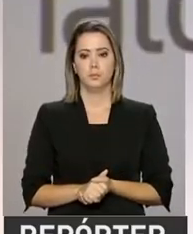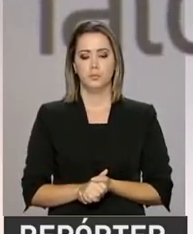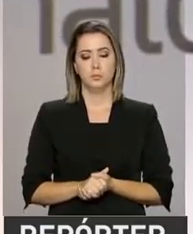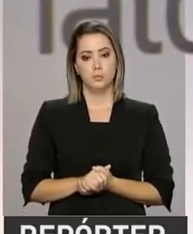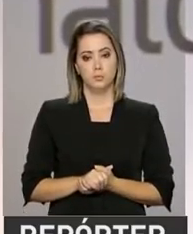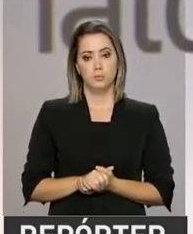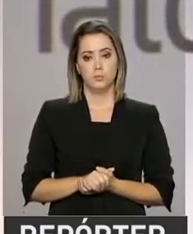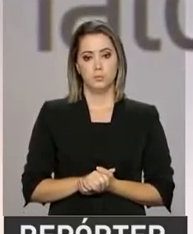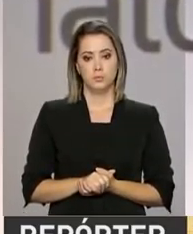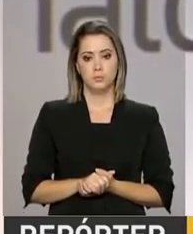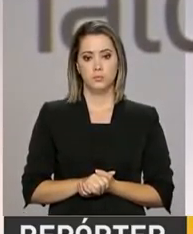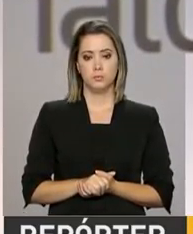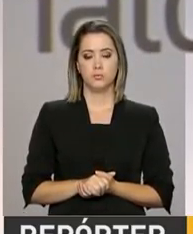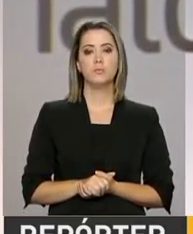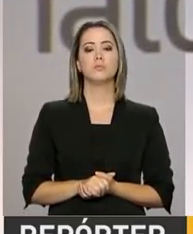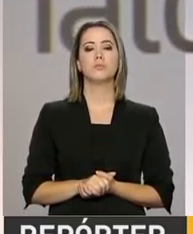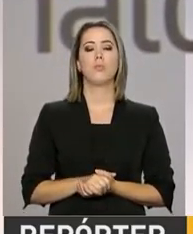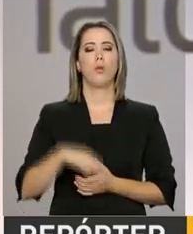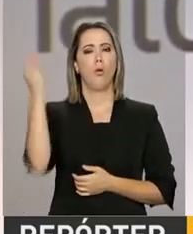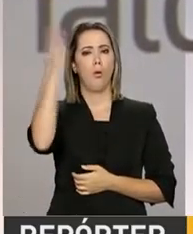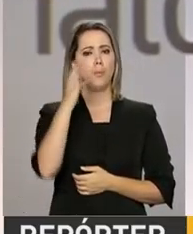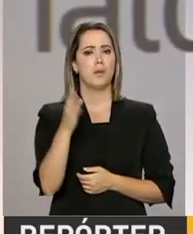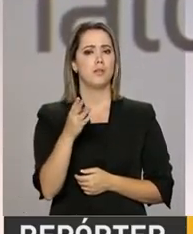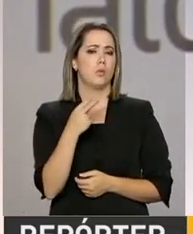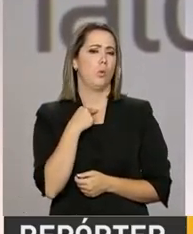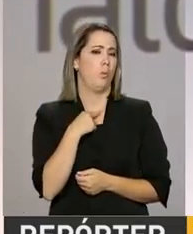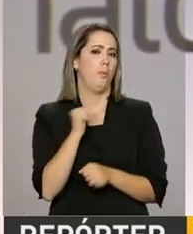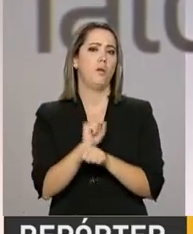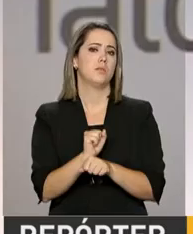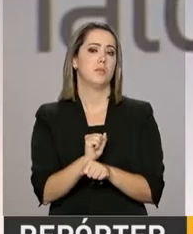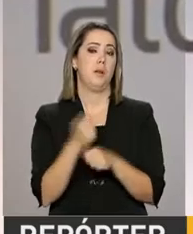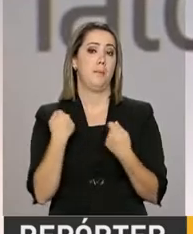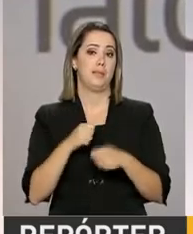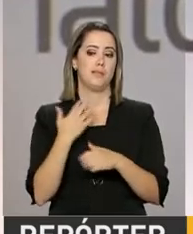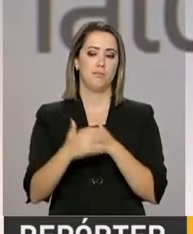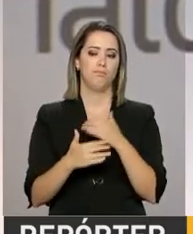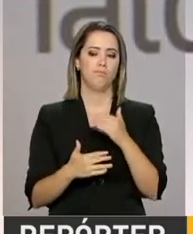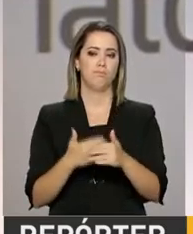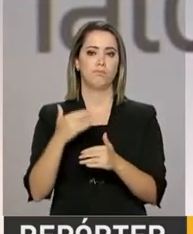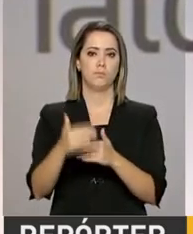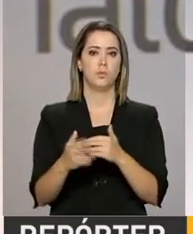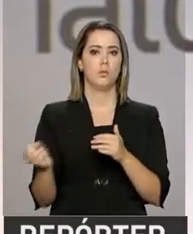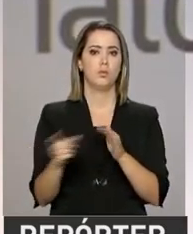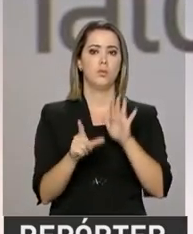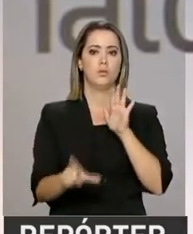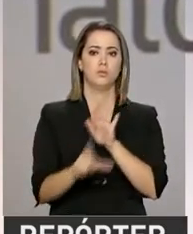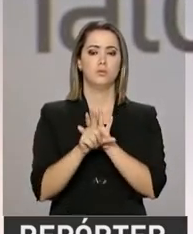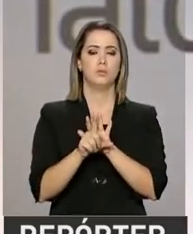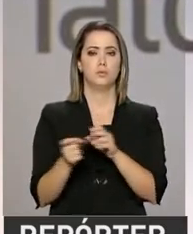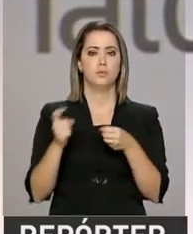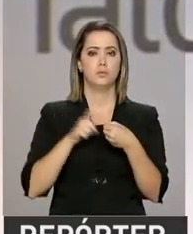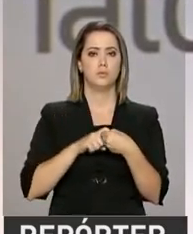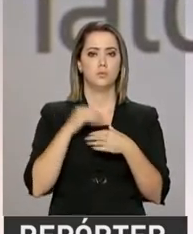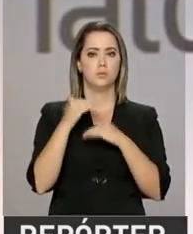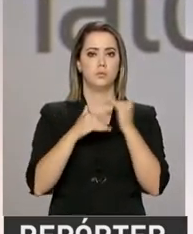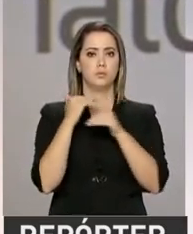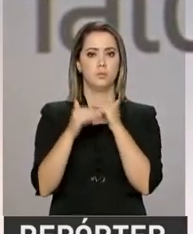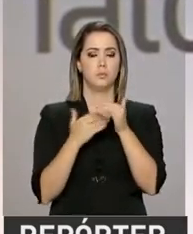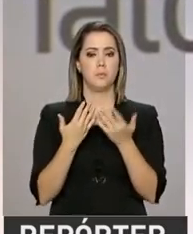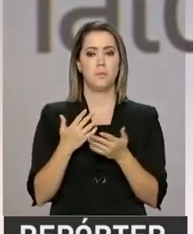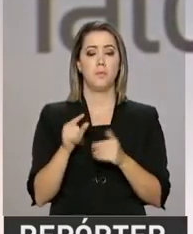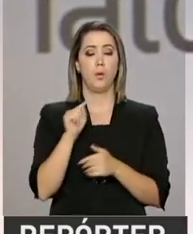O Brasil não pode parar. Temos que continuar mobilizados pelas reformas e pela retomada do